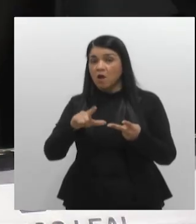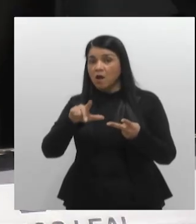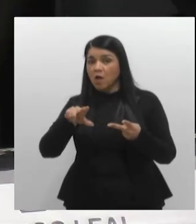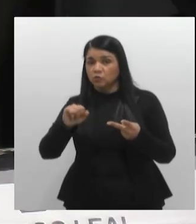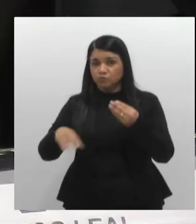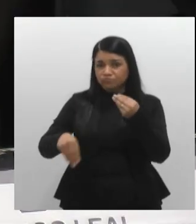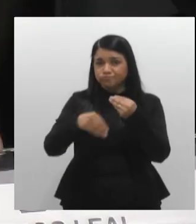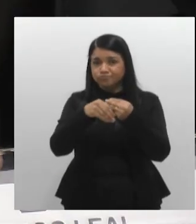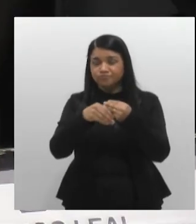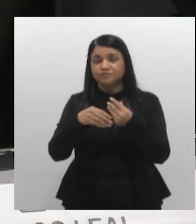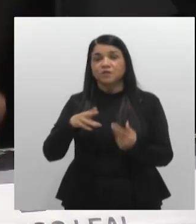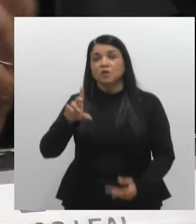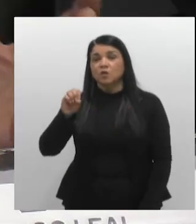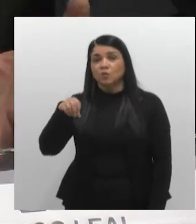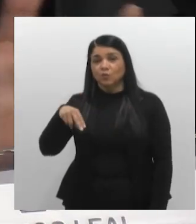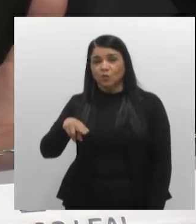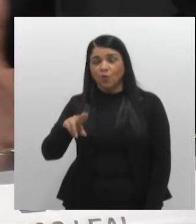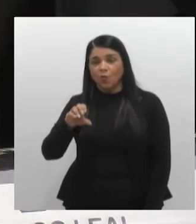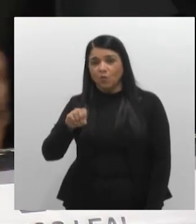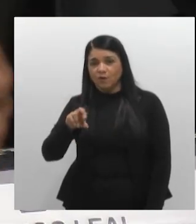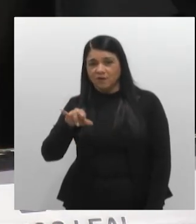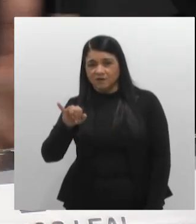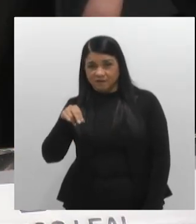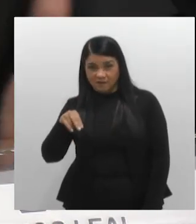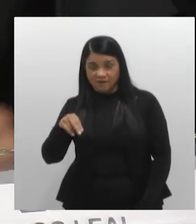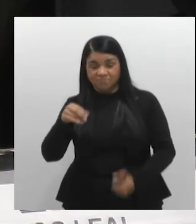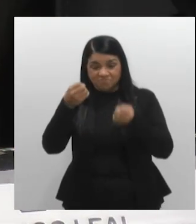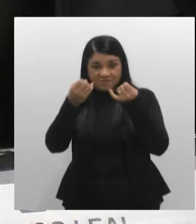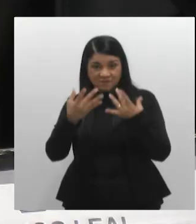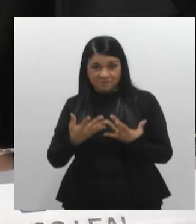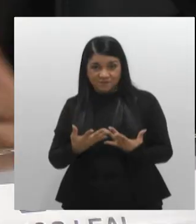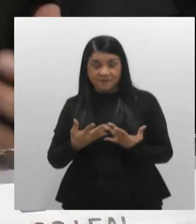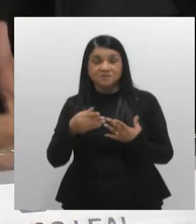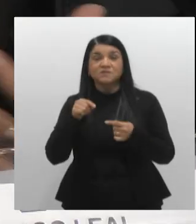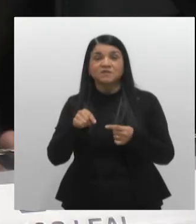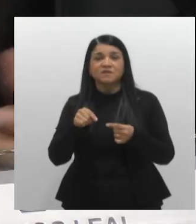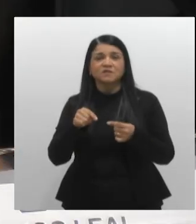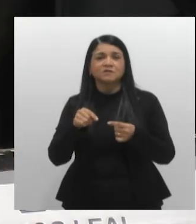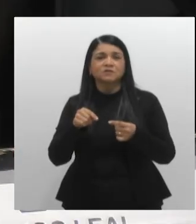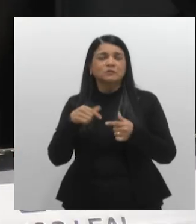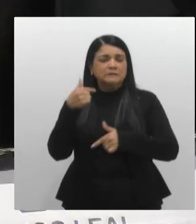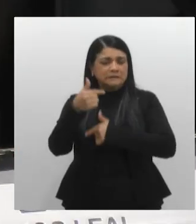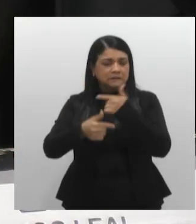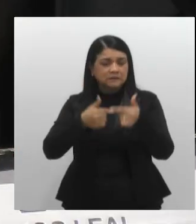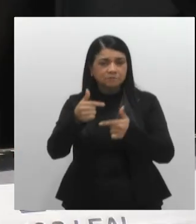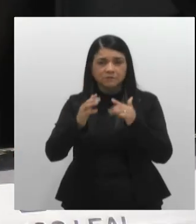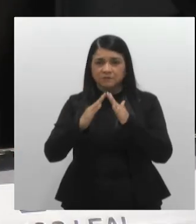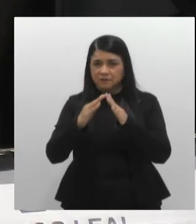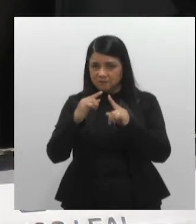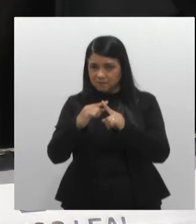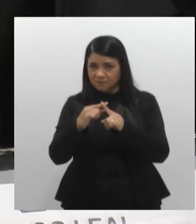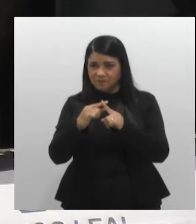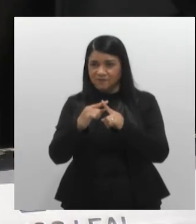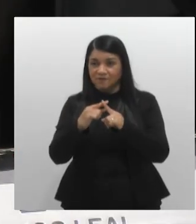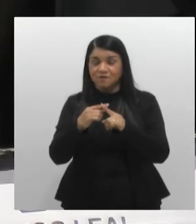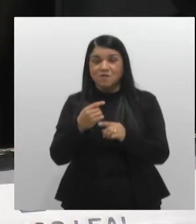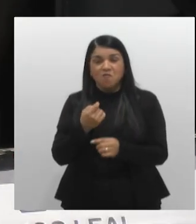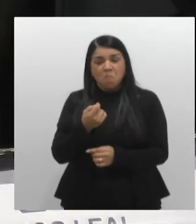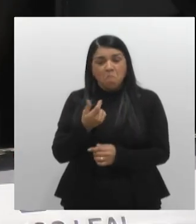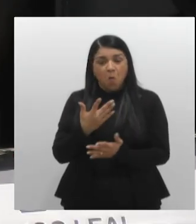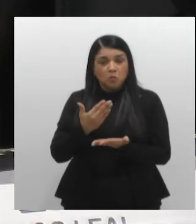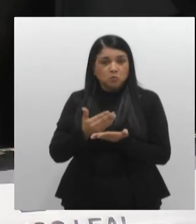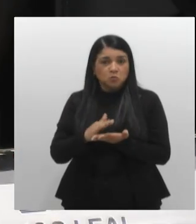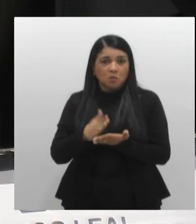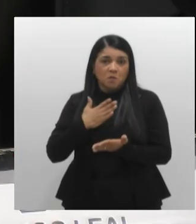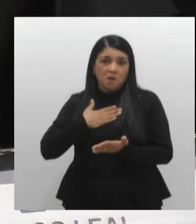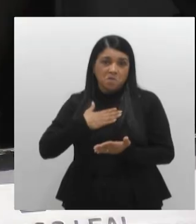Dom Jansen trazendo o que efetivamente nós poderíamos falar aqui sobre todo o trabalho da Igreja. Me sobra muito pouco para